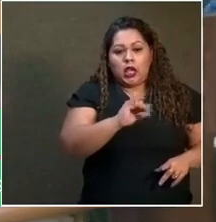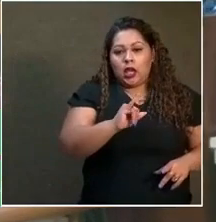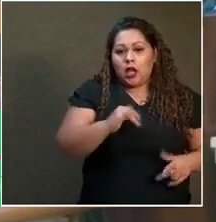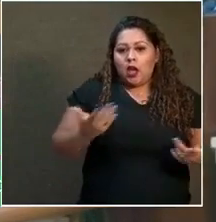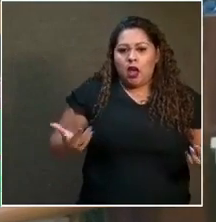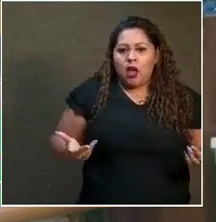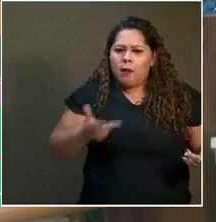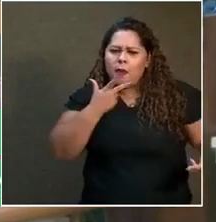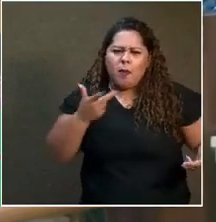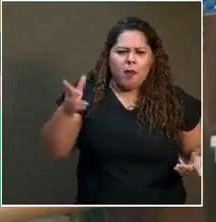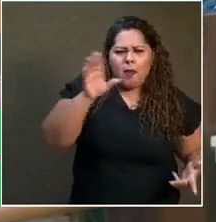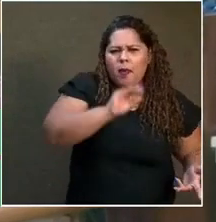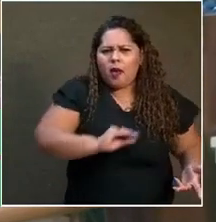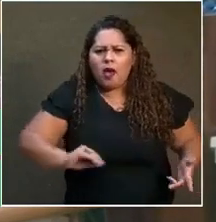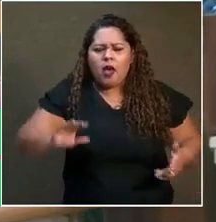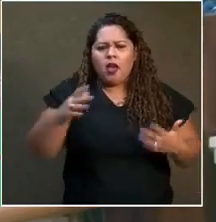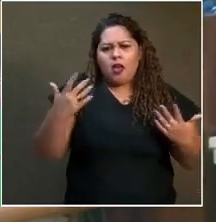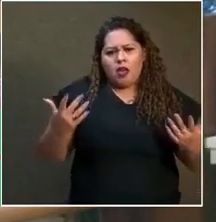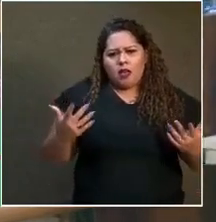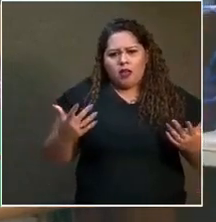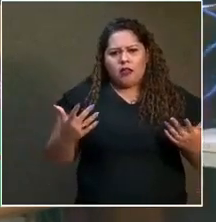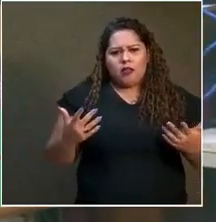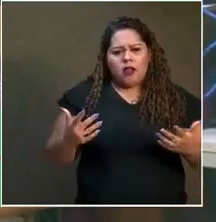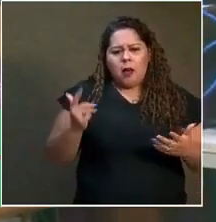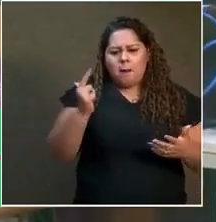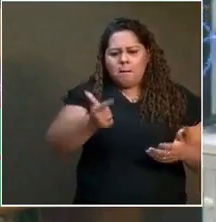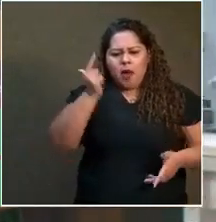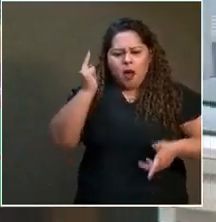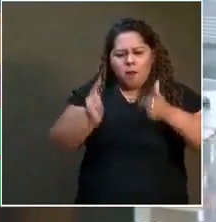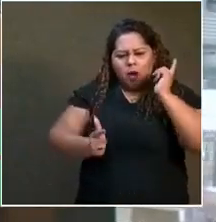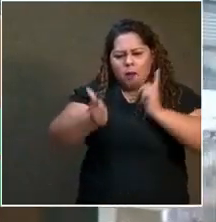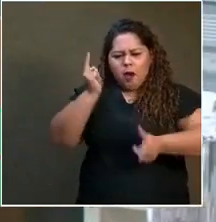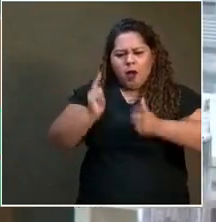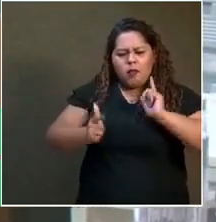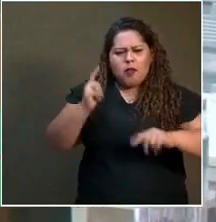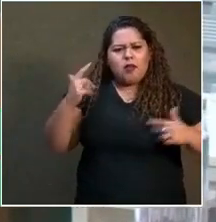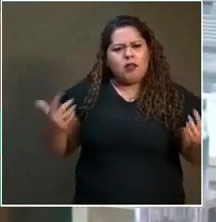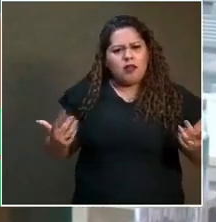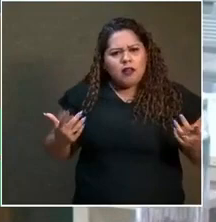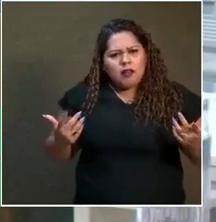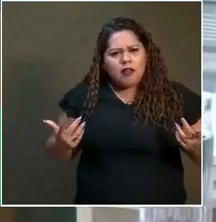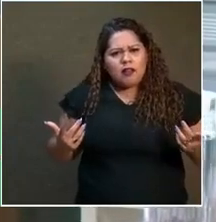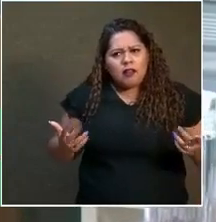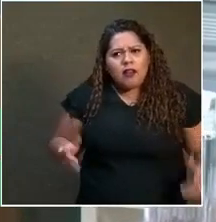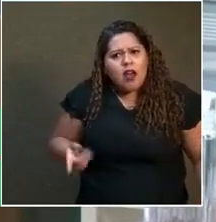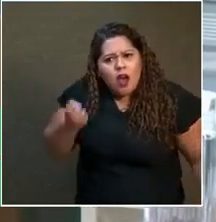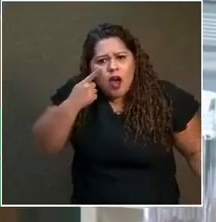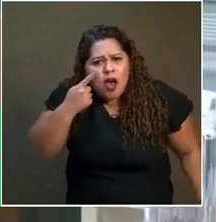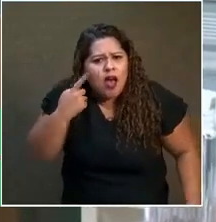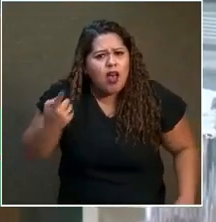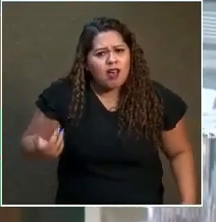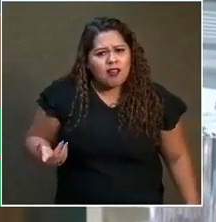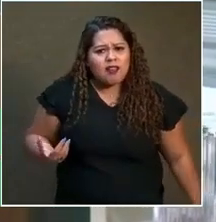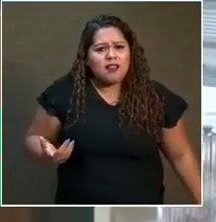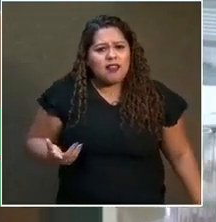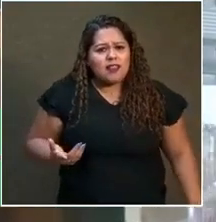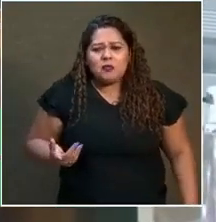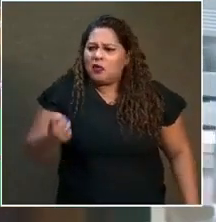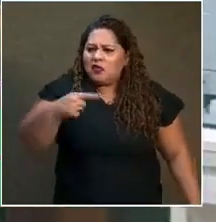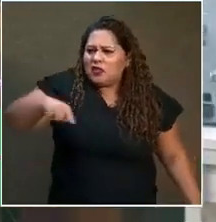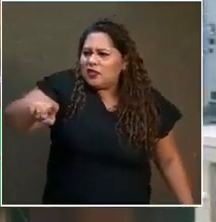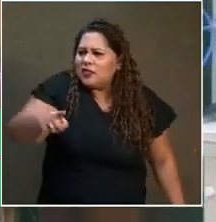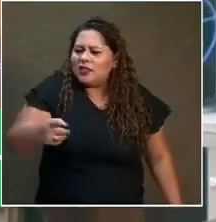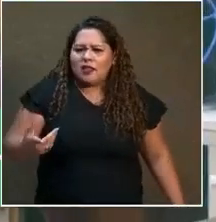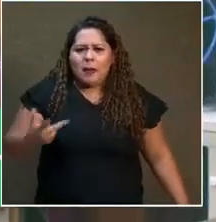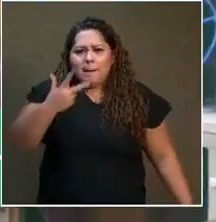pá. E o terceiro, o quarto tiro foi lentamente. Olha a narração do doutor para querer engolir, passar na